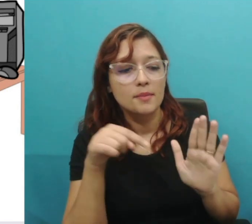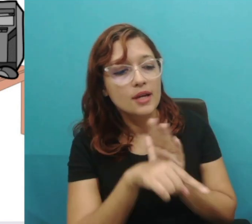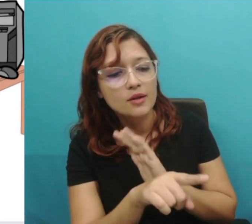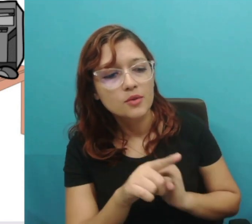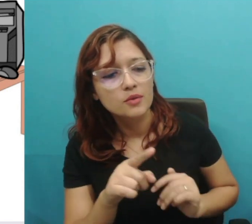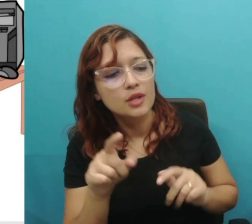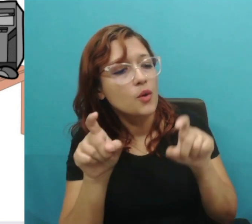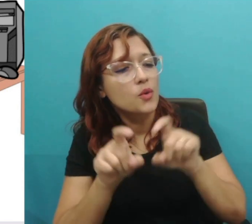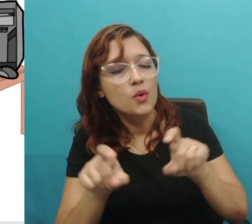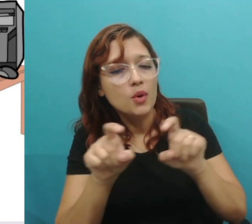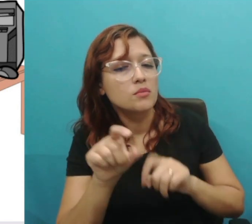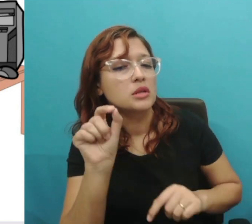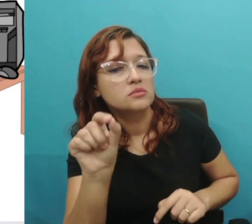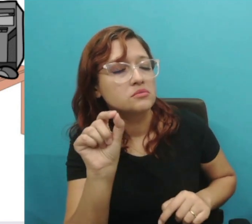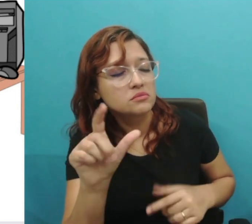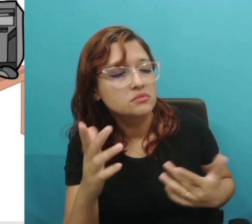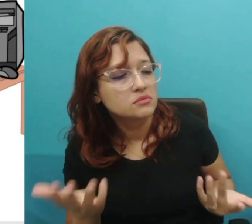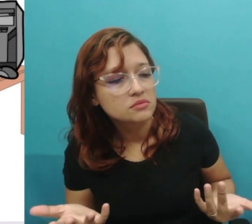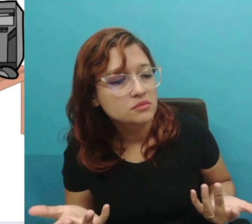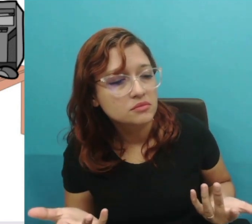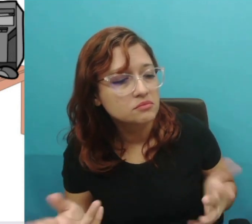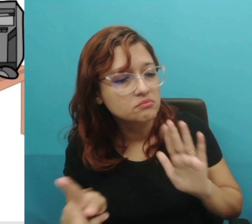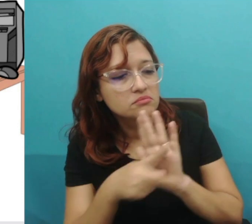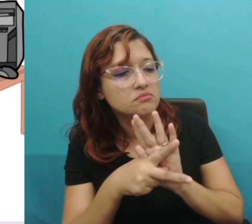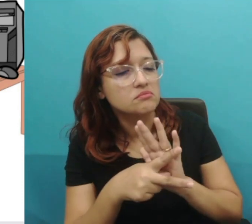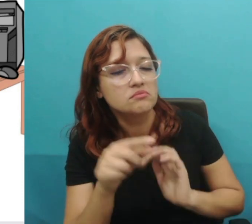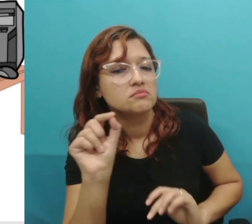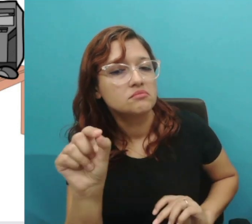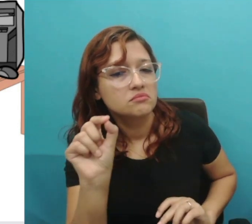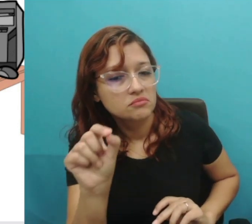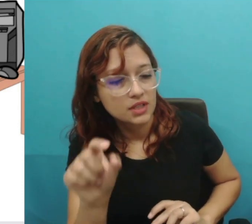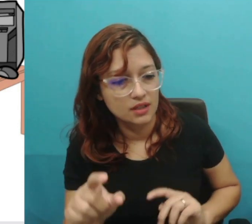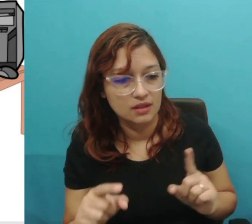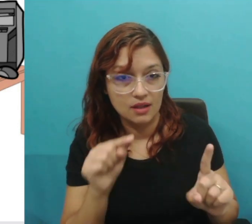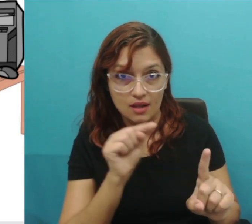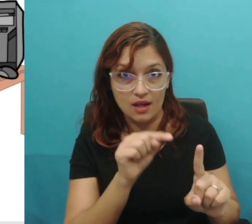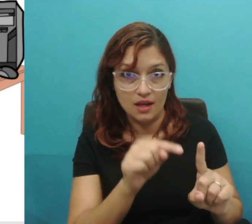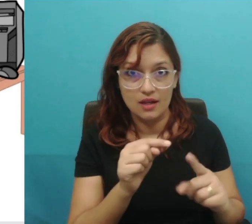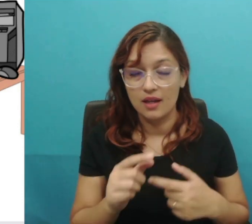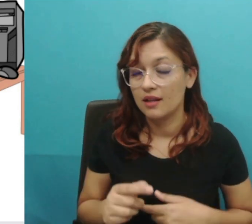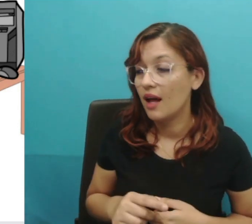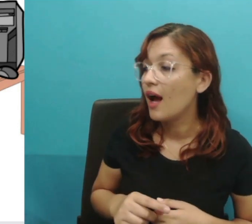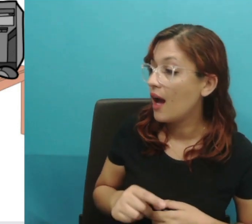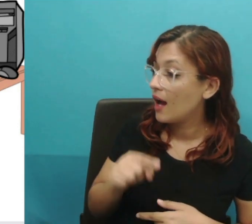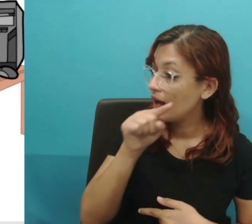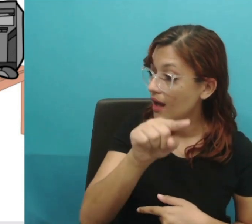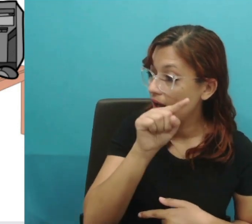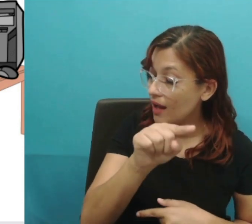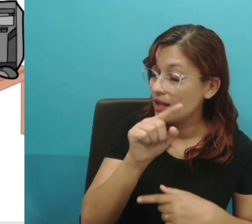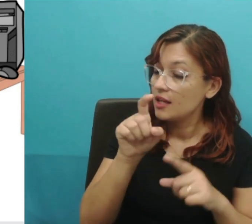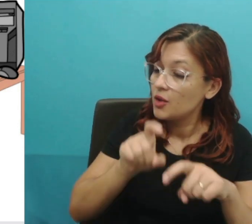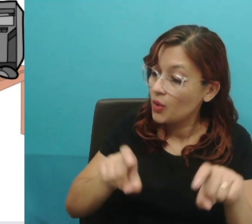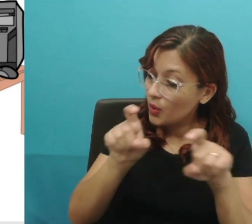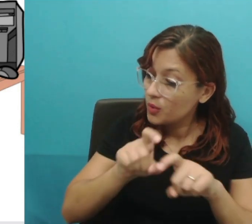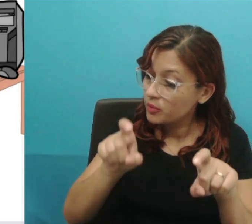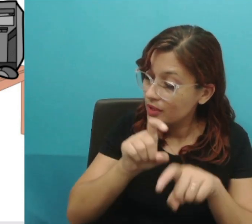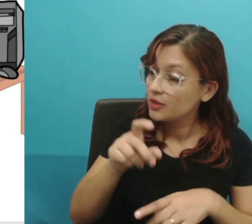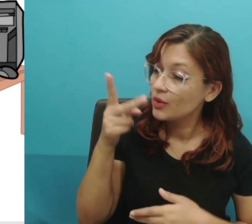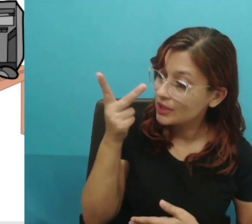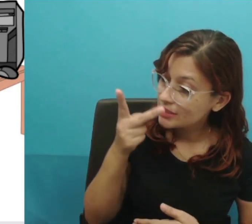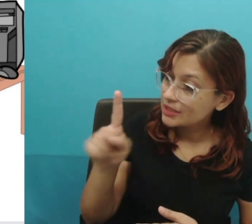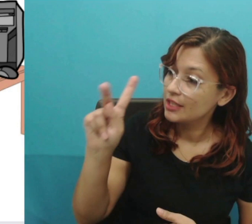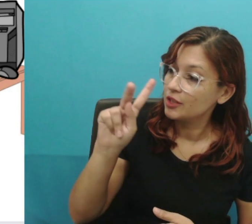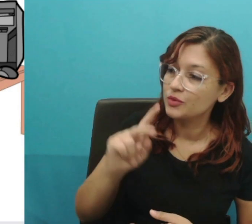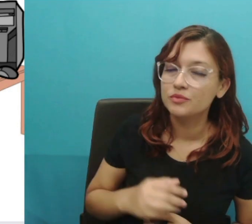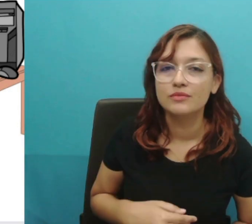Mas poderia trocar. A outra perguntar de quem é aquele computador, aí ela dizer: